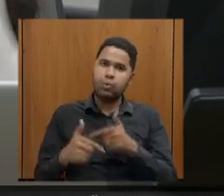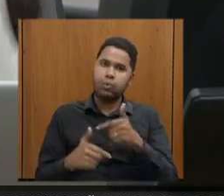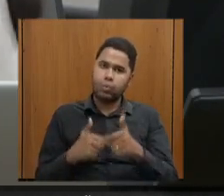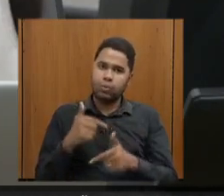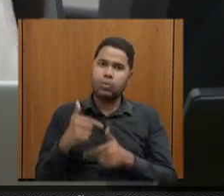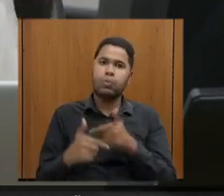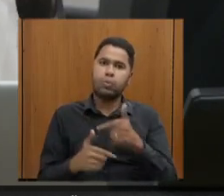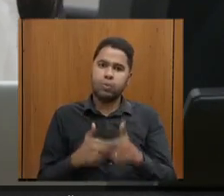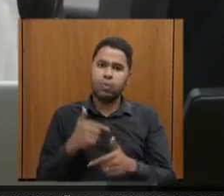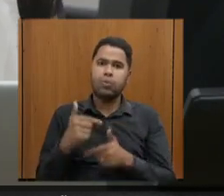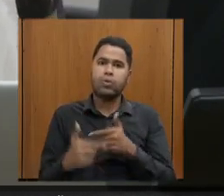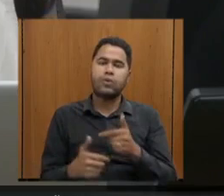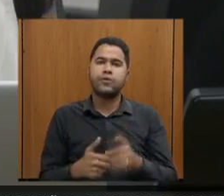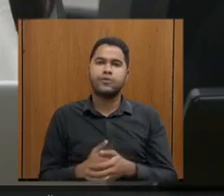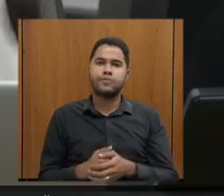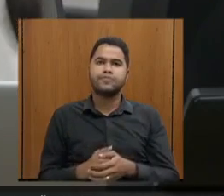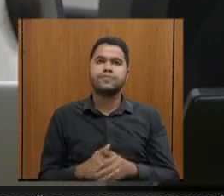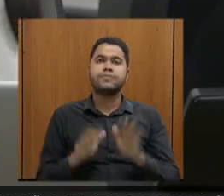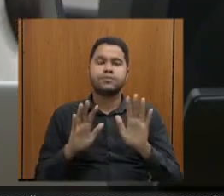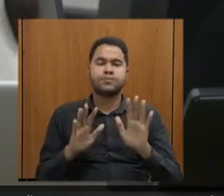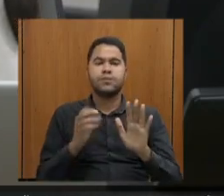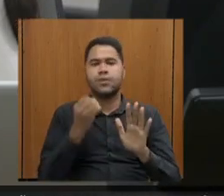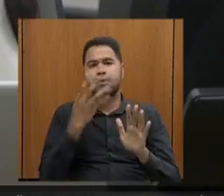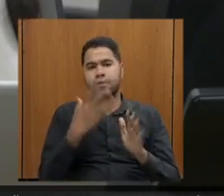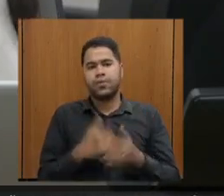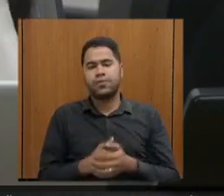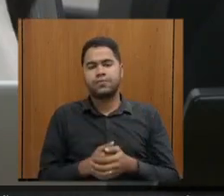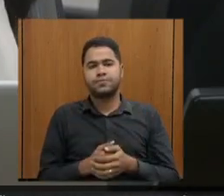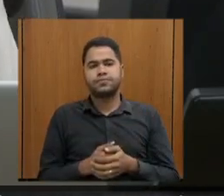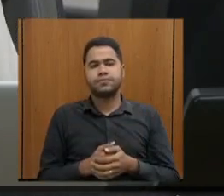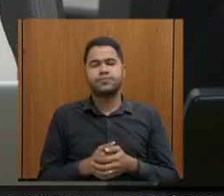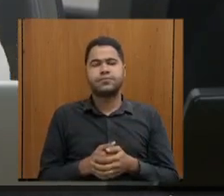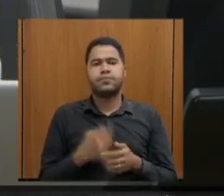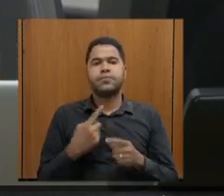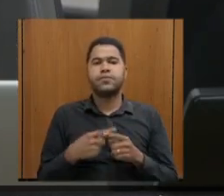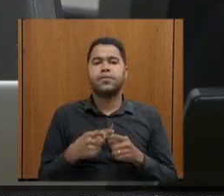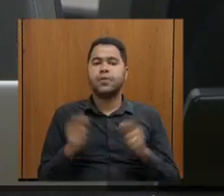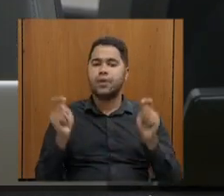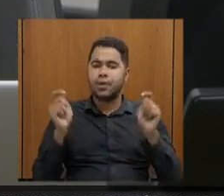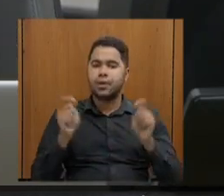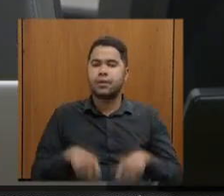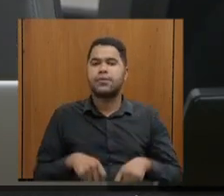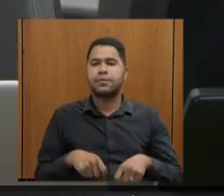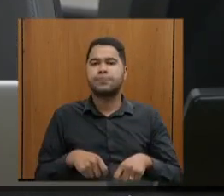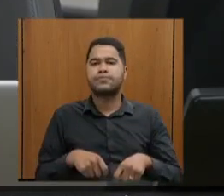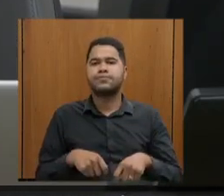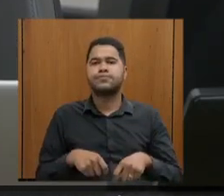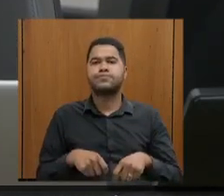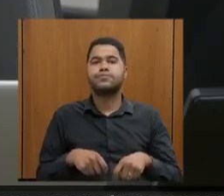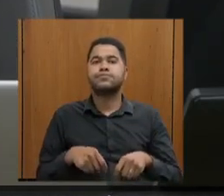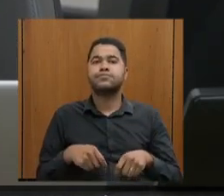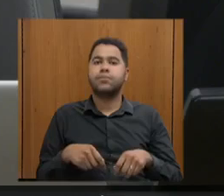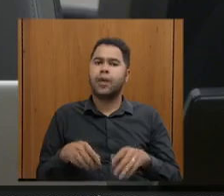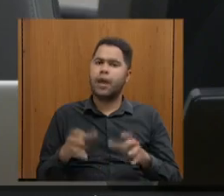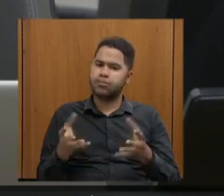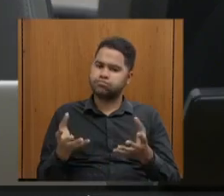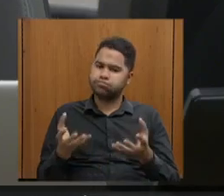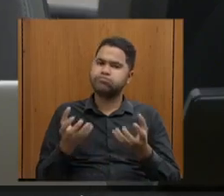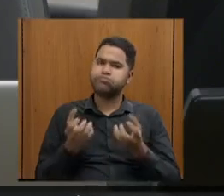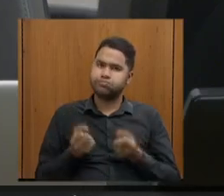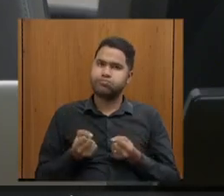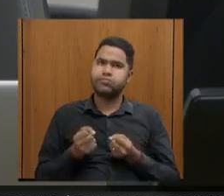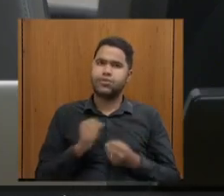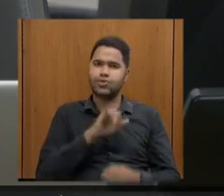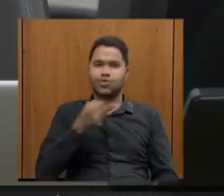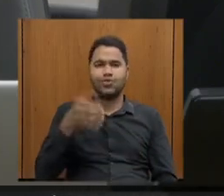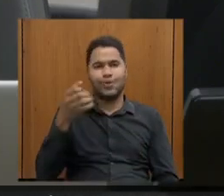tá soberbado aí mas isso é bom isso é bom isso é porque ele tem capacidade aí para poder dissolver mesmo